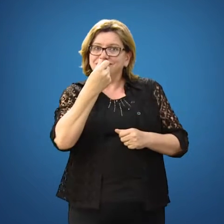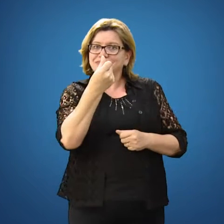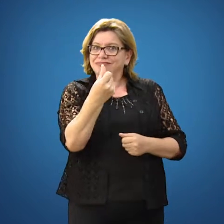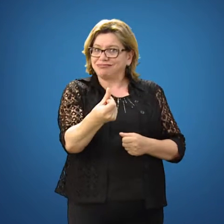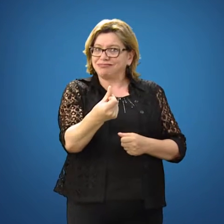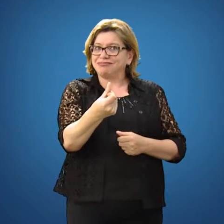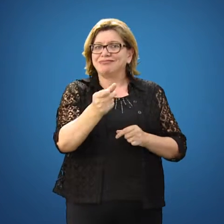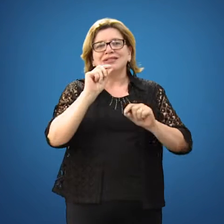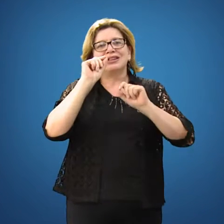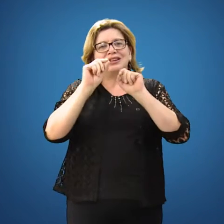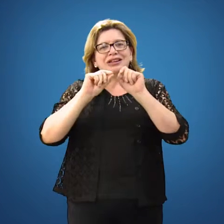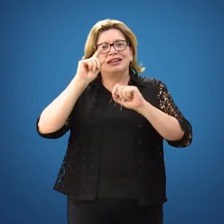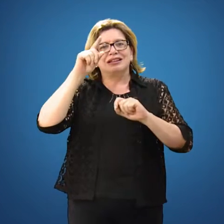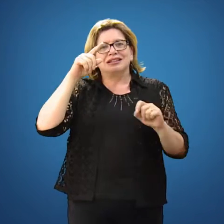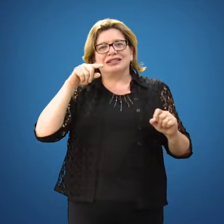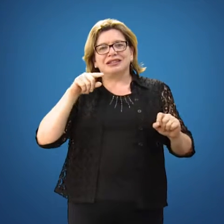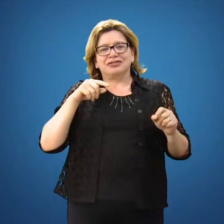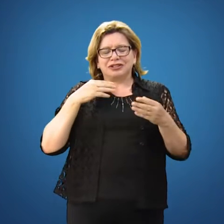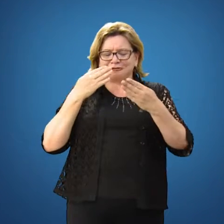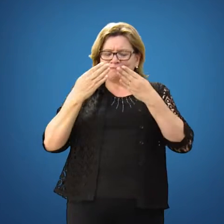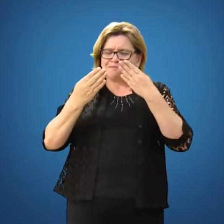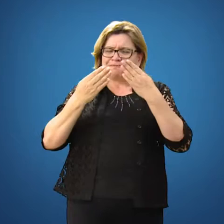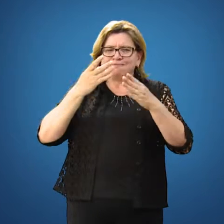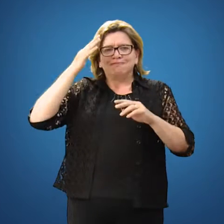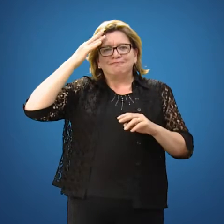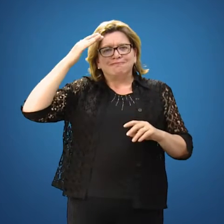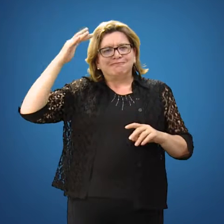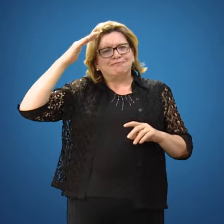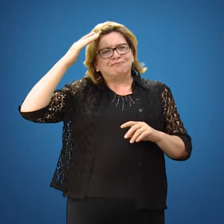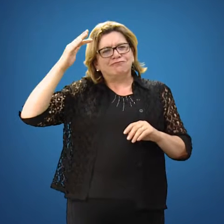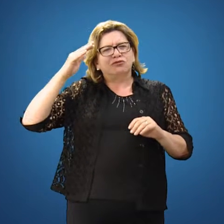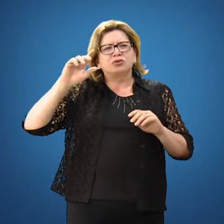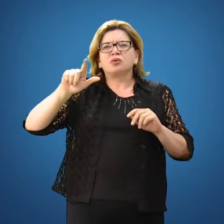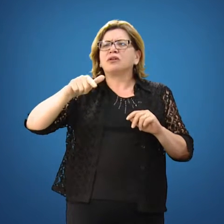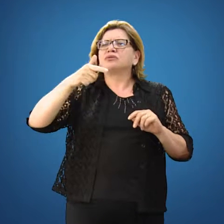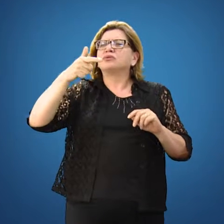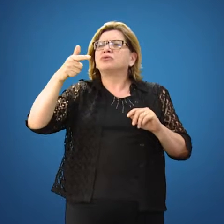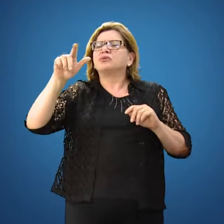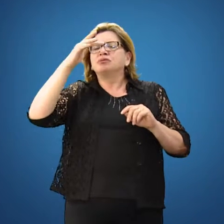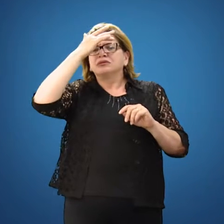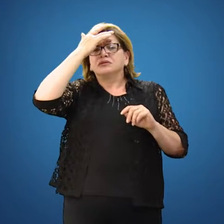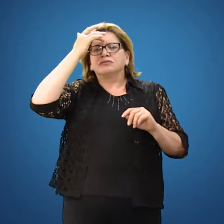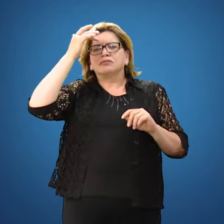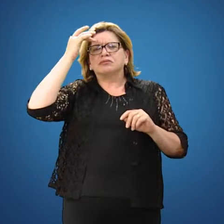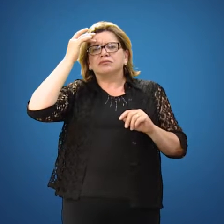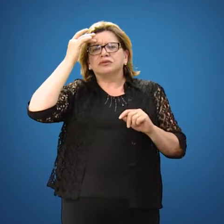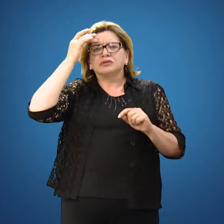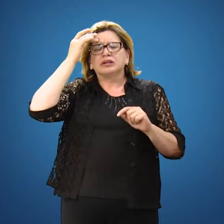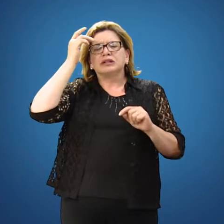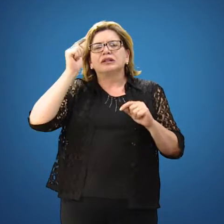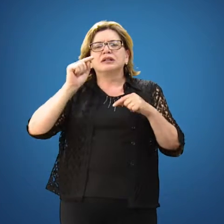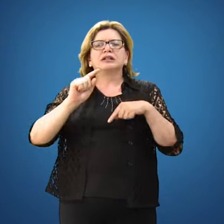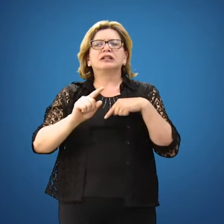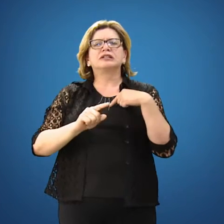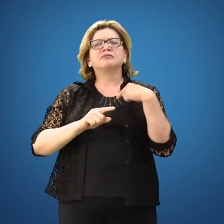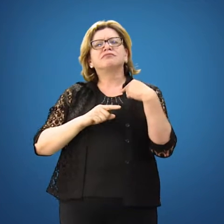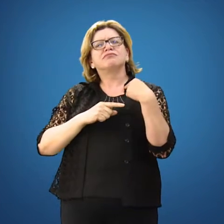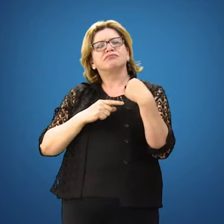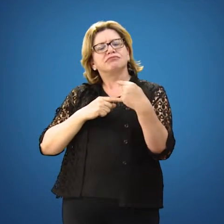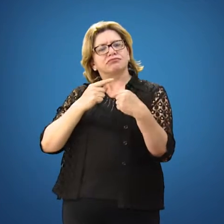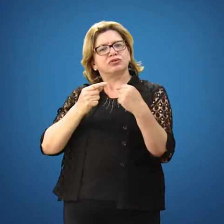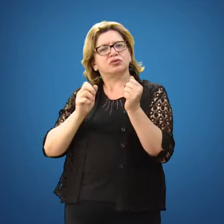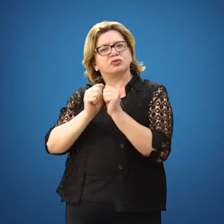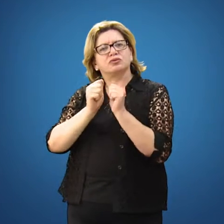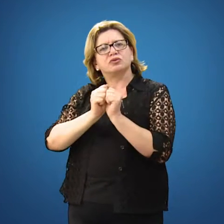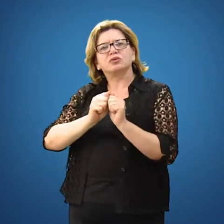verdade, é a análise do sonho em relação às outras pessoas. Então, a partir das redes de relações